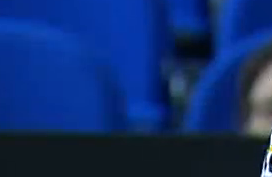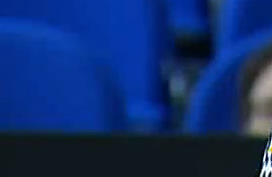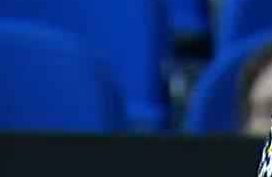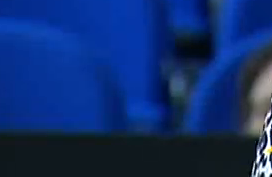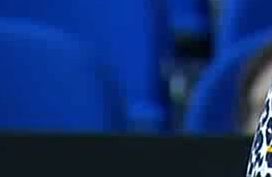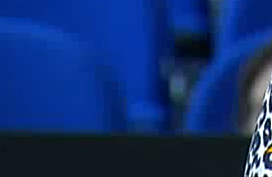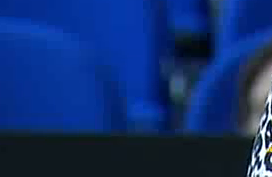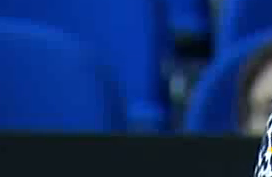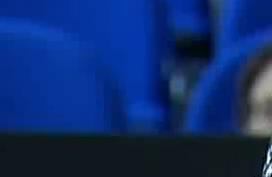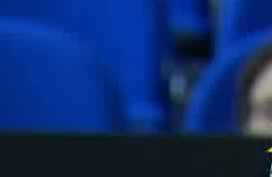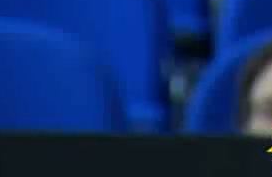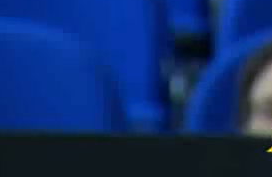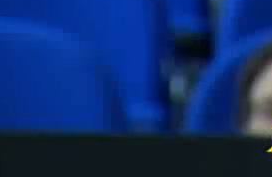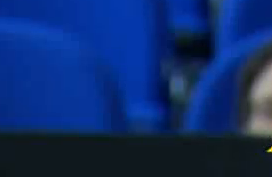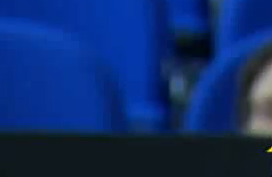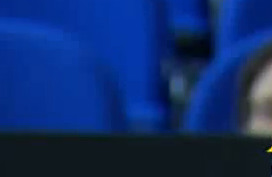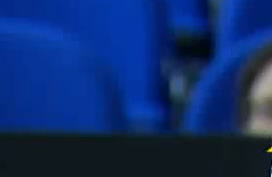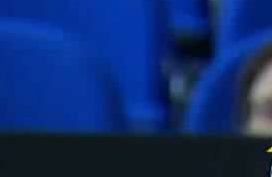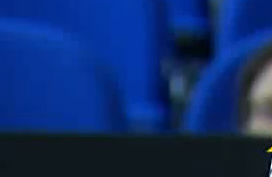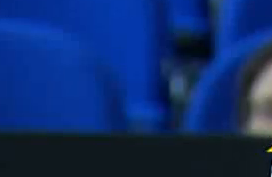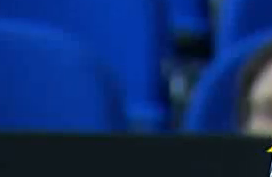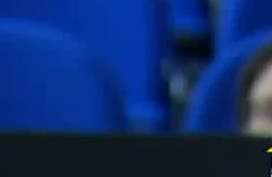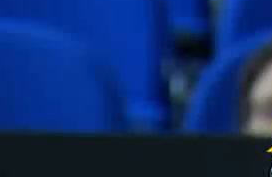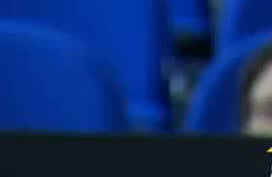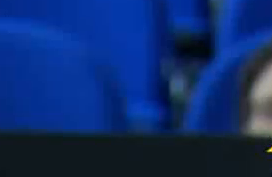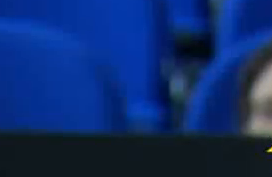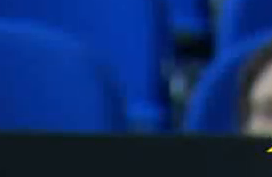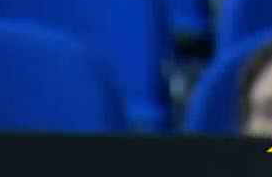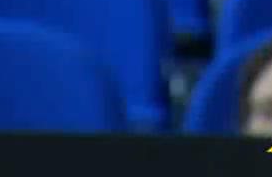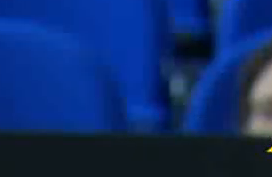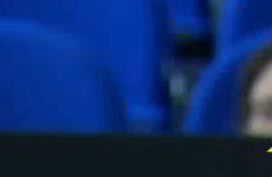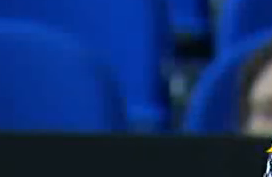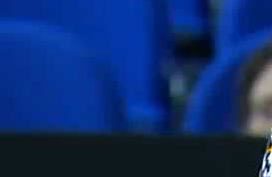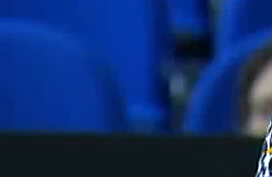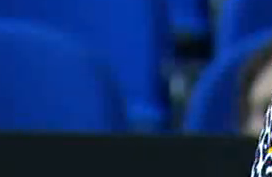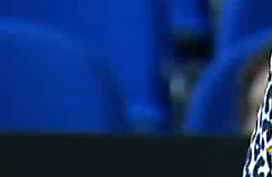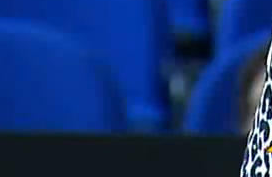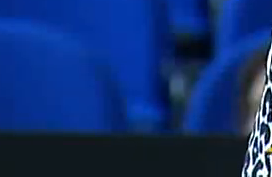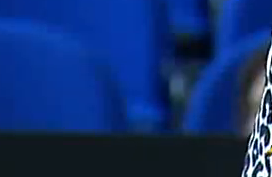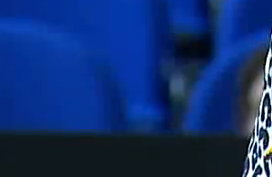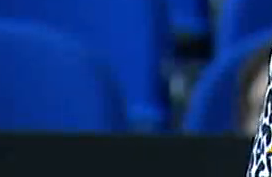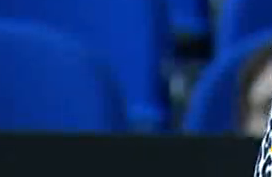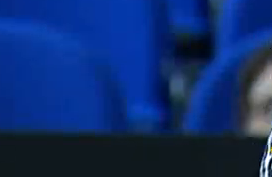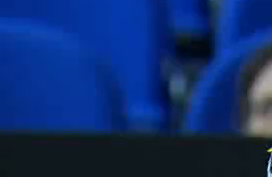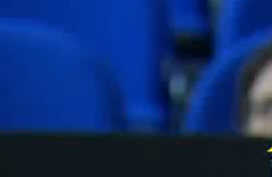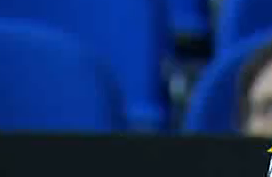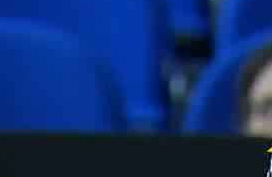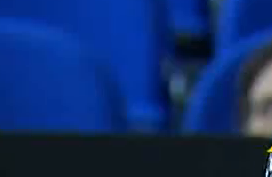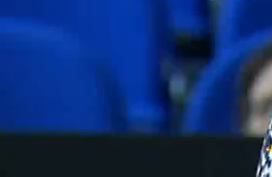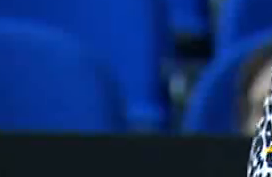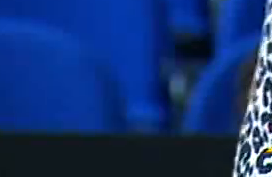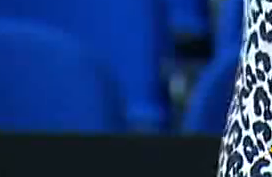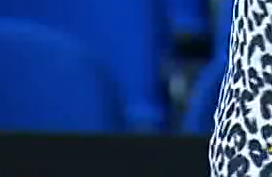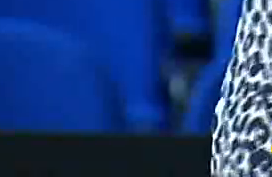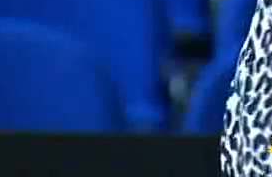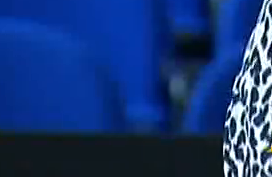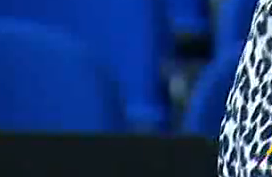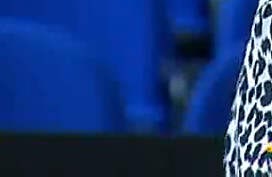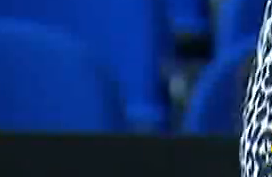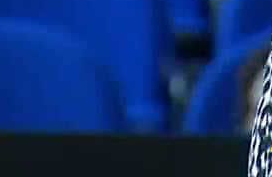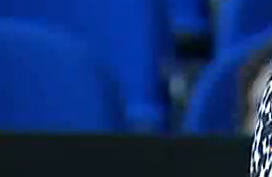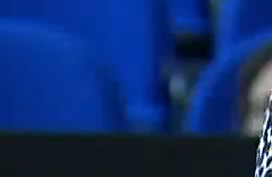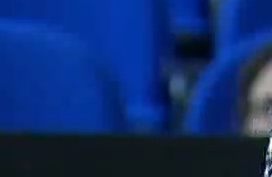eh de fato regulamentadas emplacadas nem nada compra no leilão faz um conserto nela e sai andando